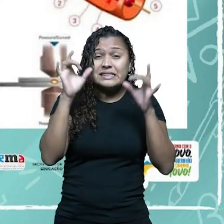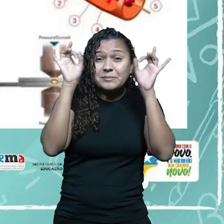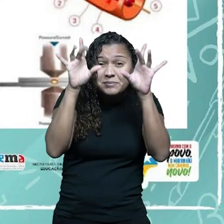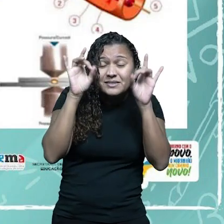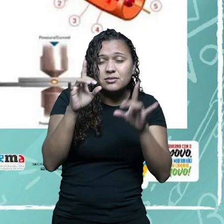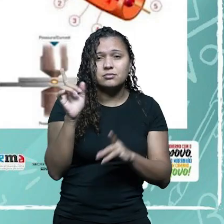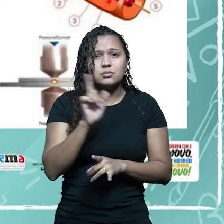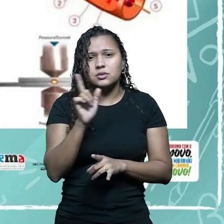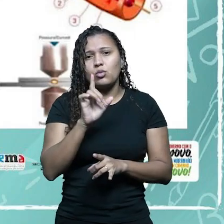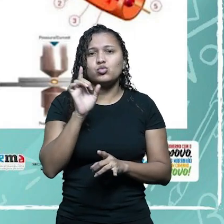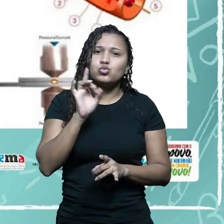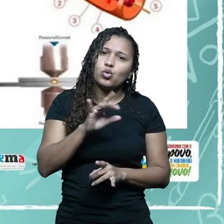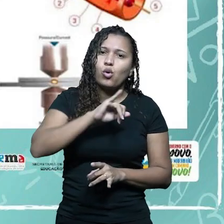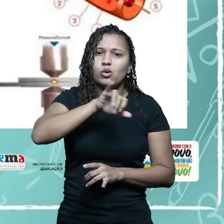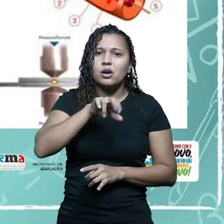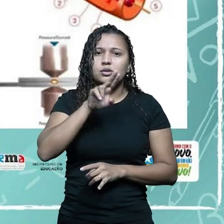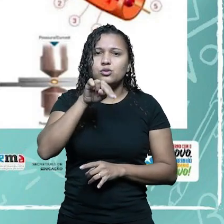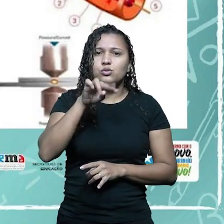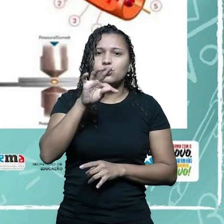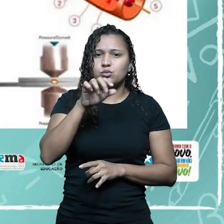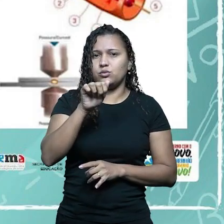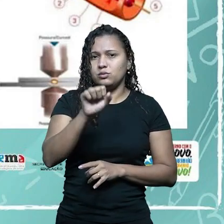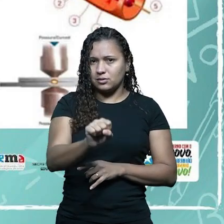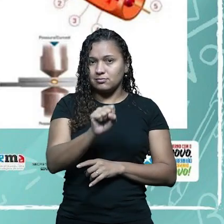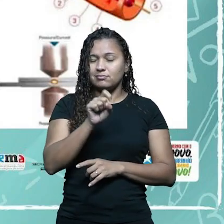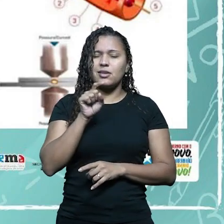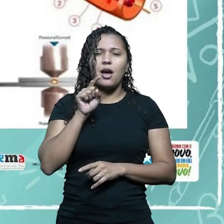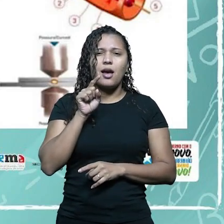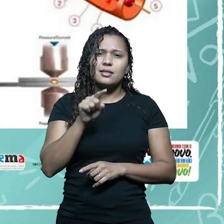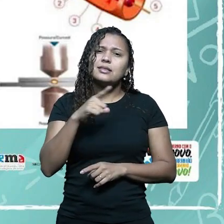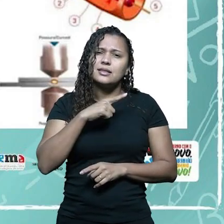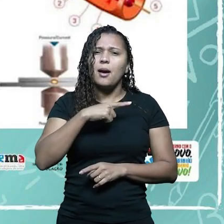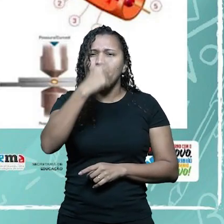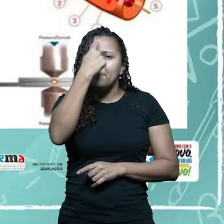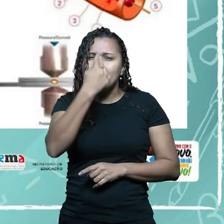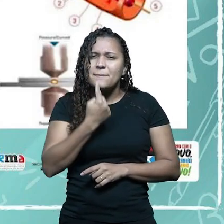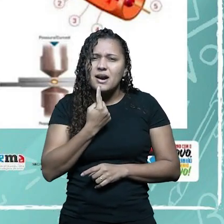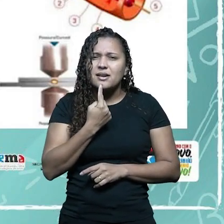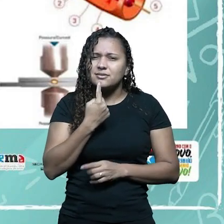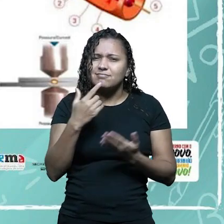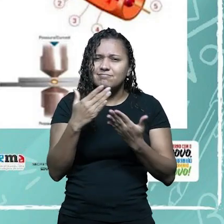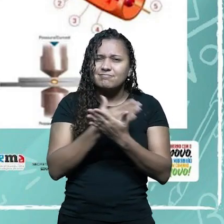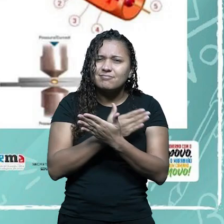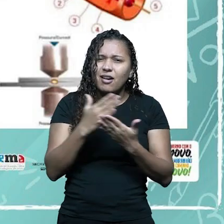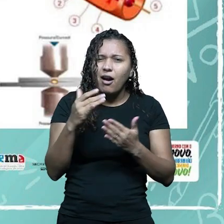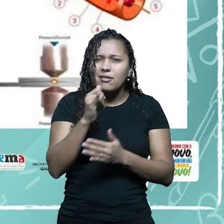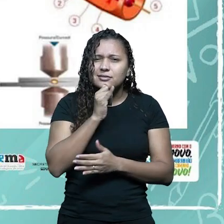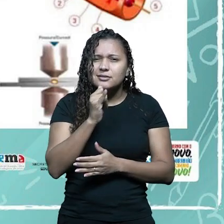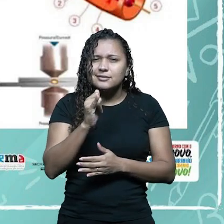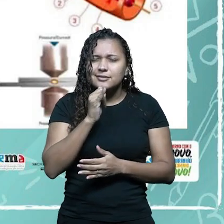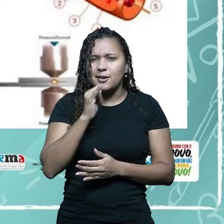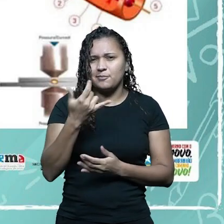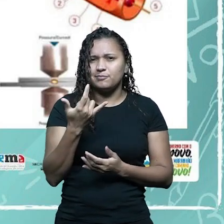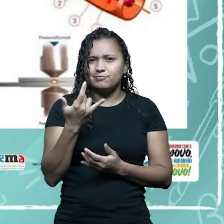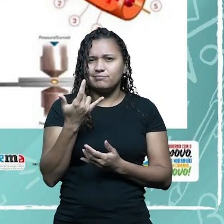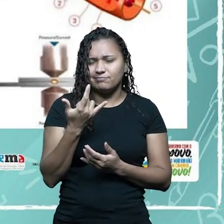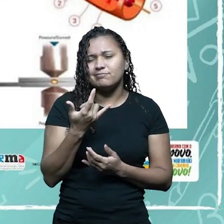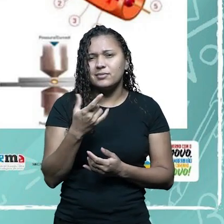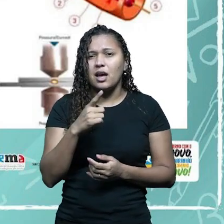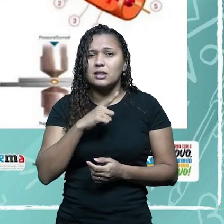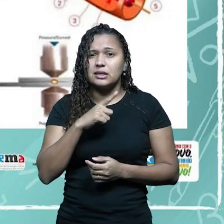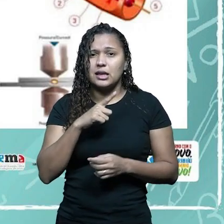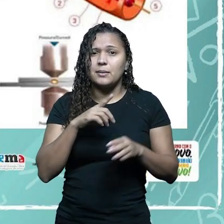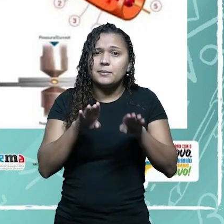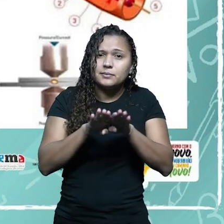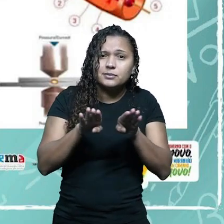ver especificamente o tipo de solda. Vamos ver aí juntas soldadas. E aqui você pode ver na imagem que tem alguns exemplos,